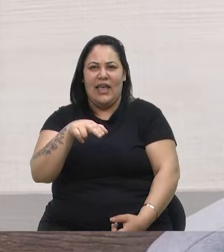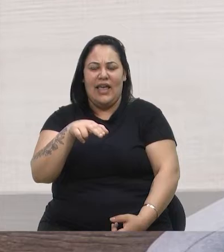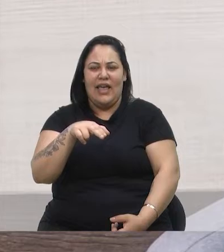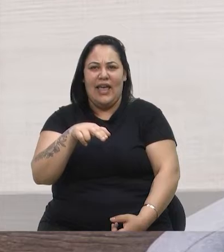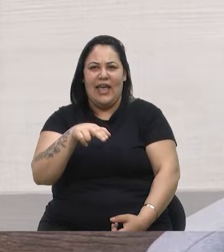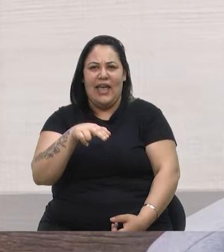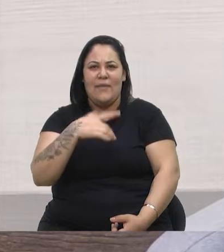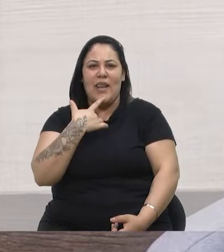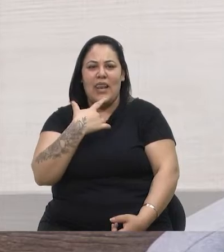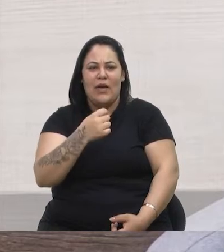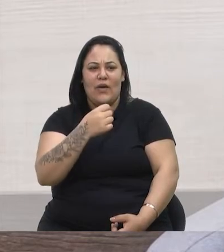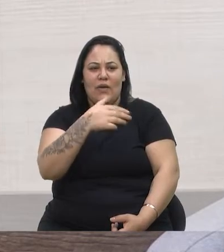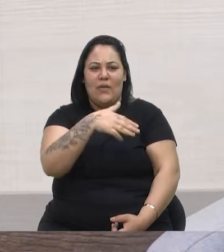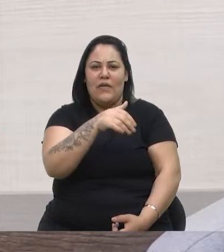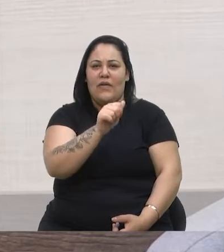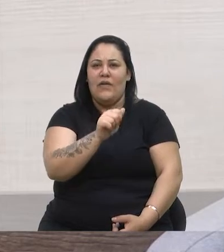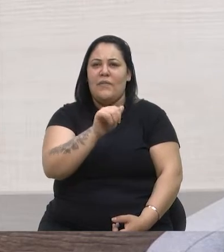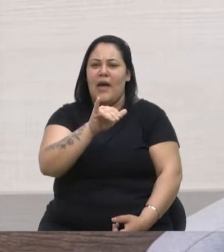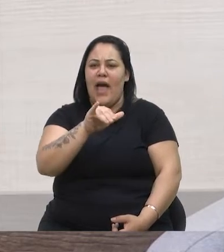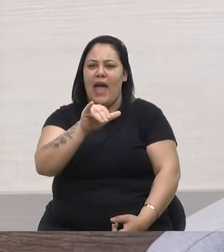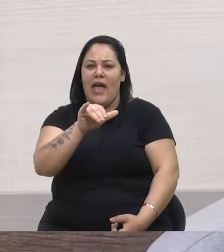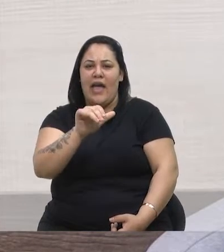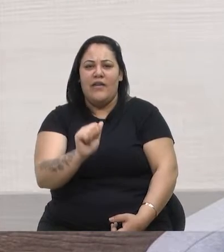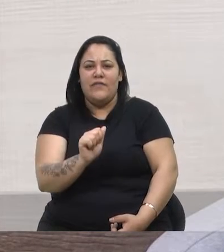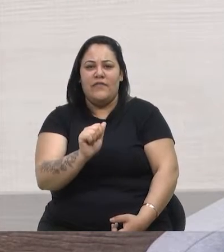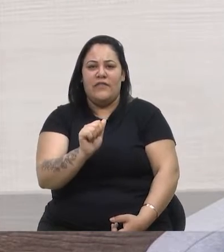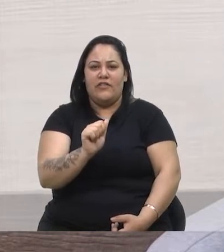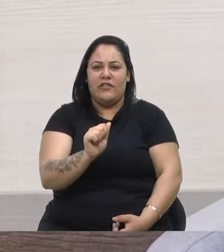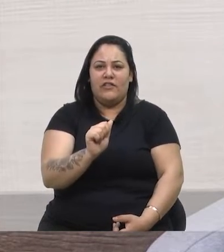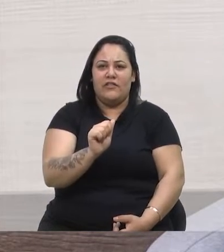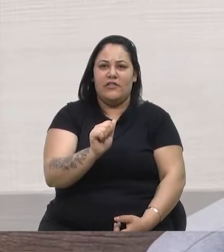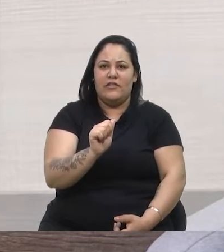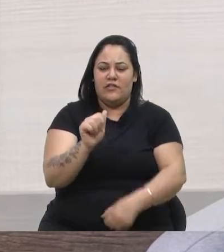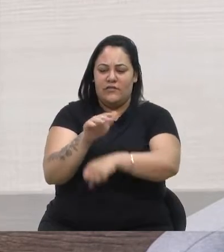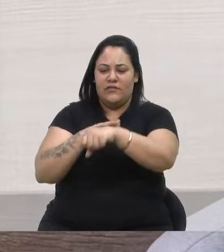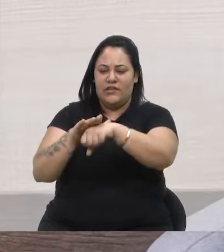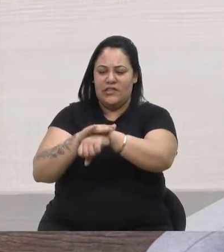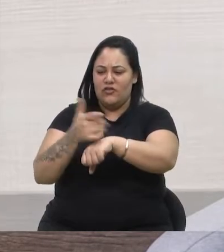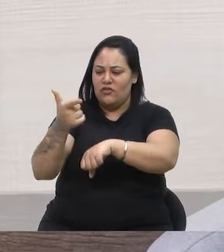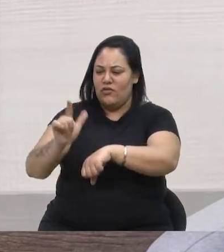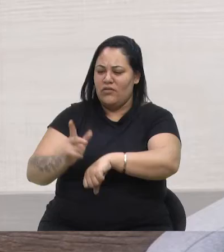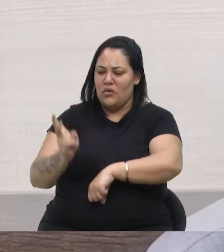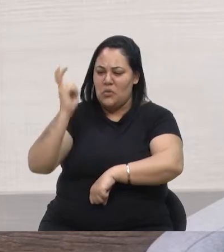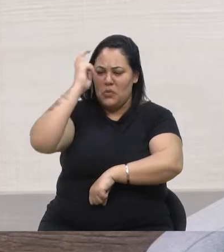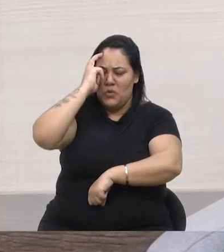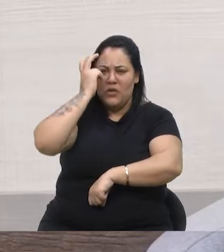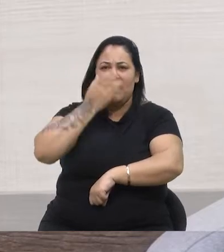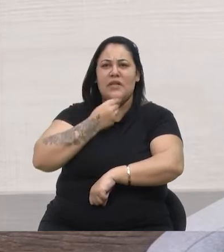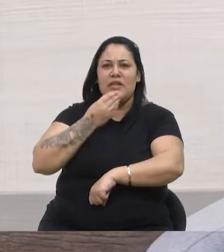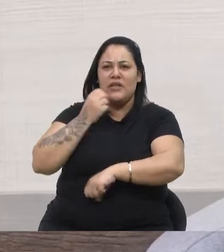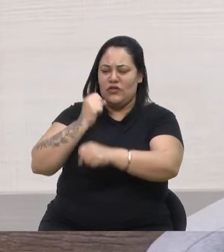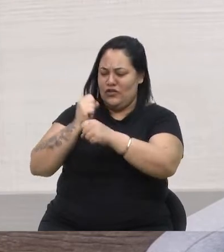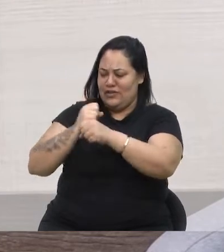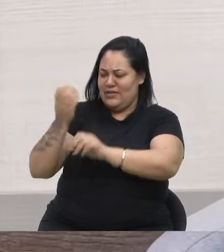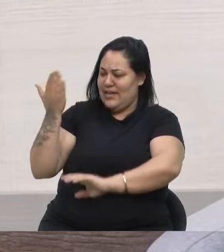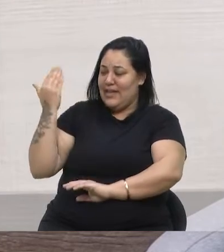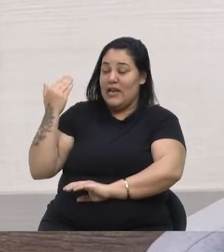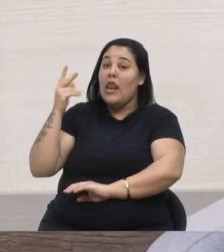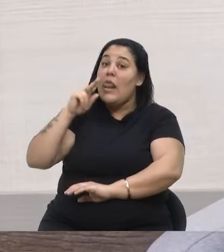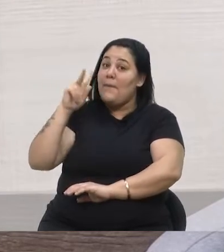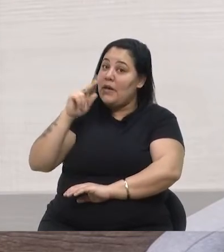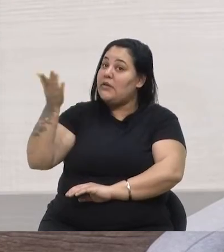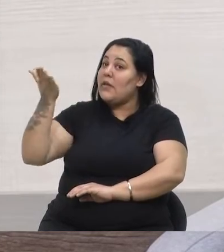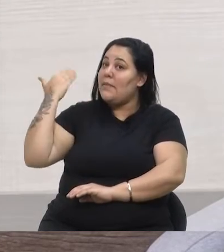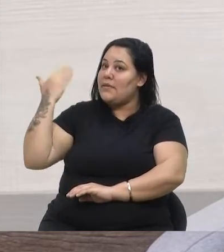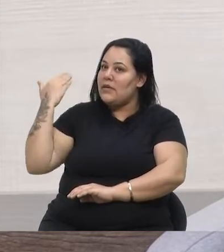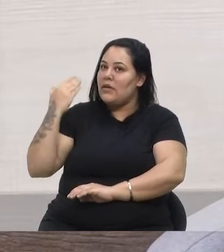está há 500 anos, né, no passado, e ela está conversando com um menino da cultura maia naquela